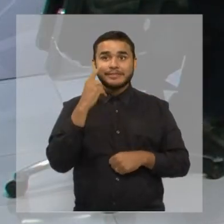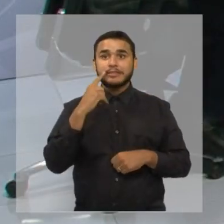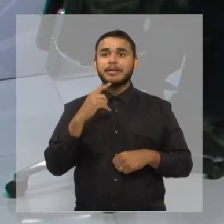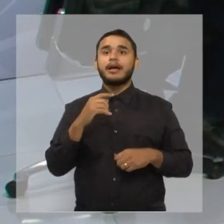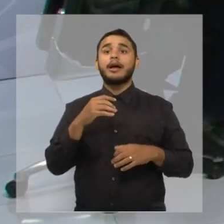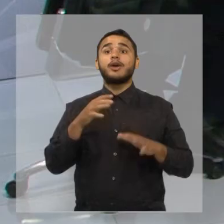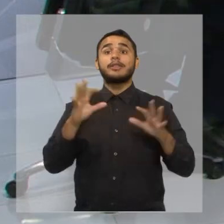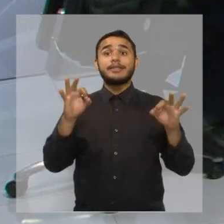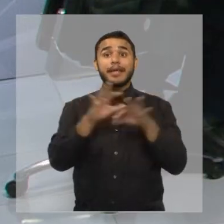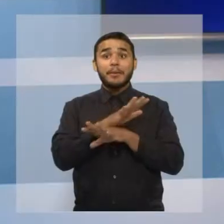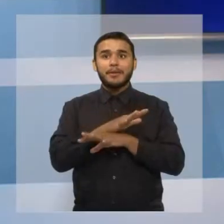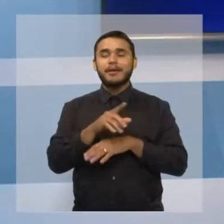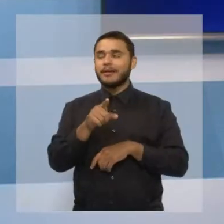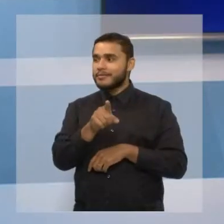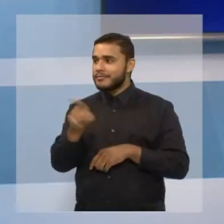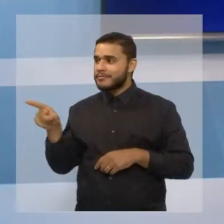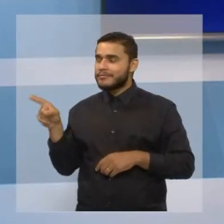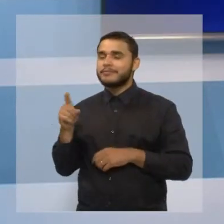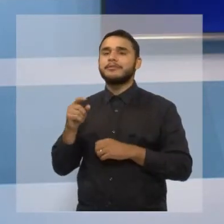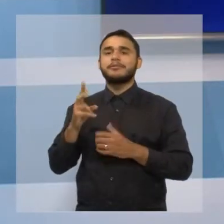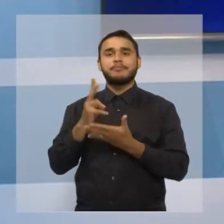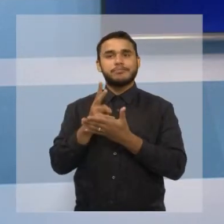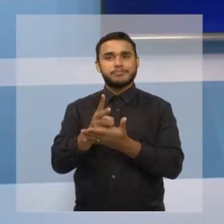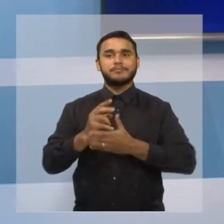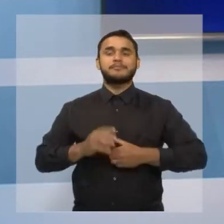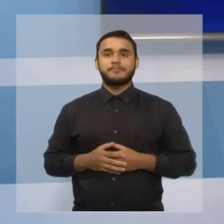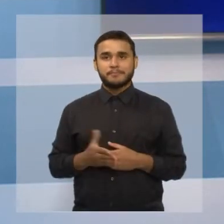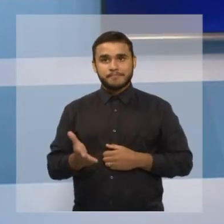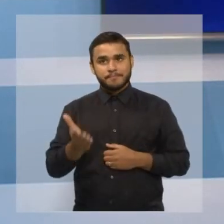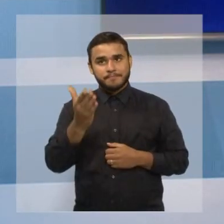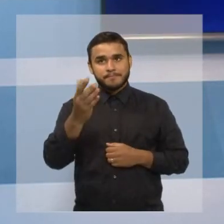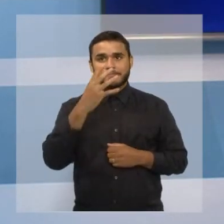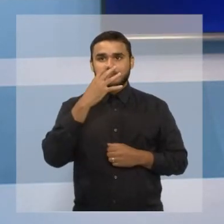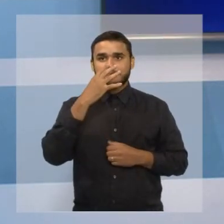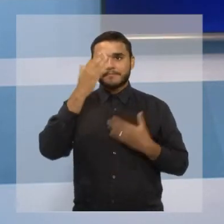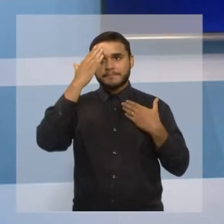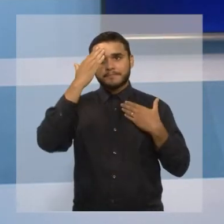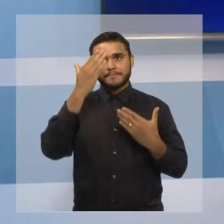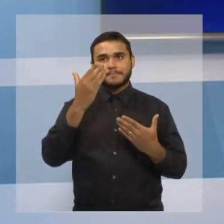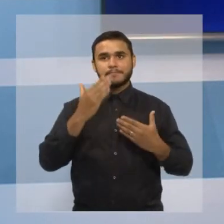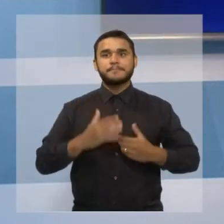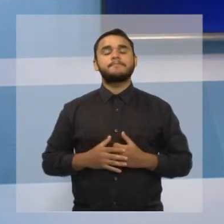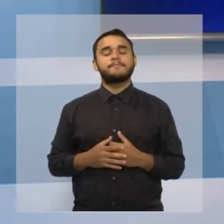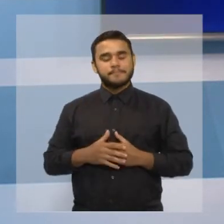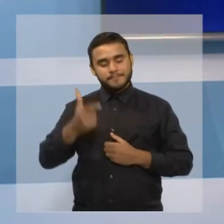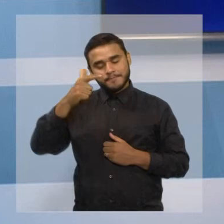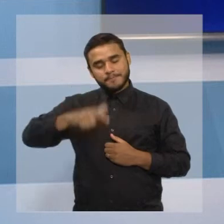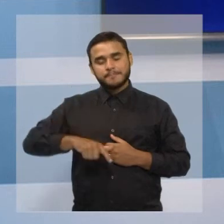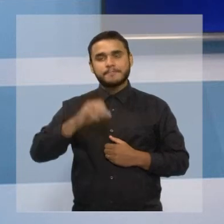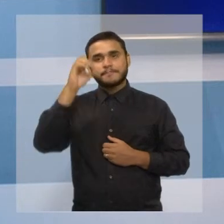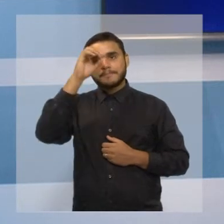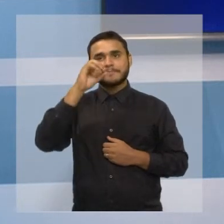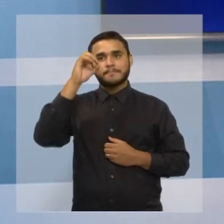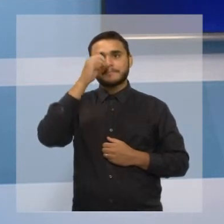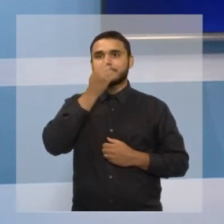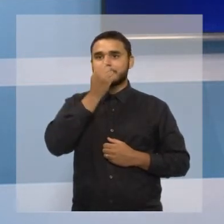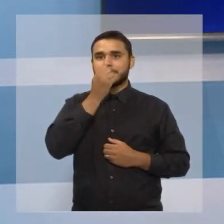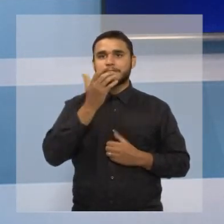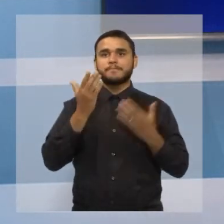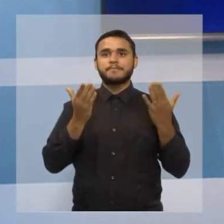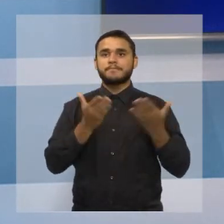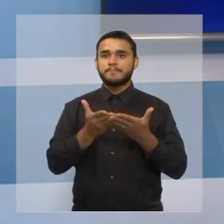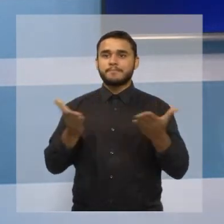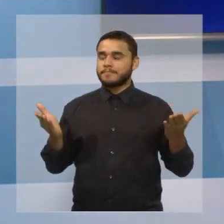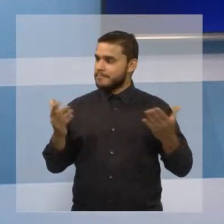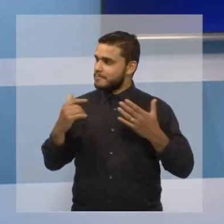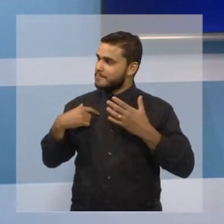toma um café para se despedir. A você, assinante, nosso muito obrigado por mais uma atenção dispensada. Aos